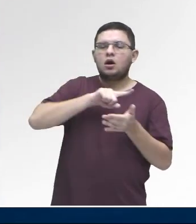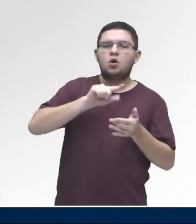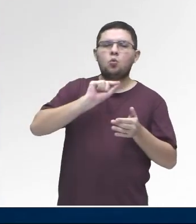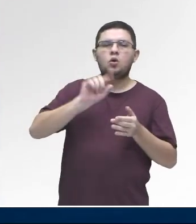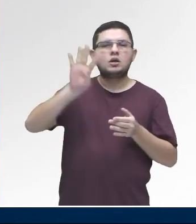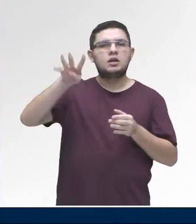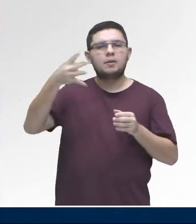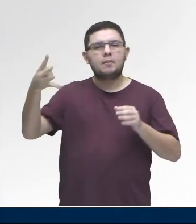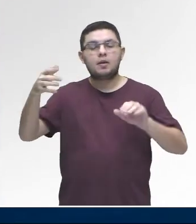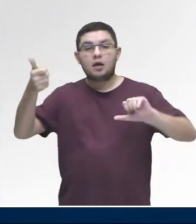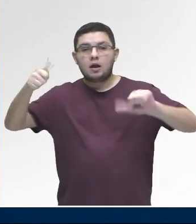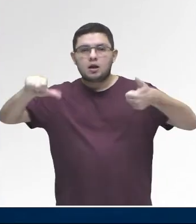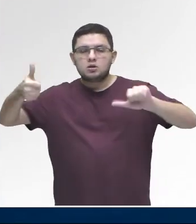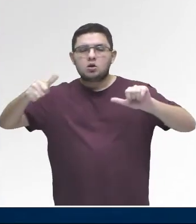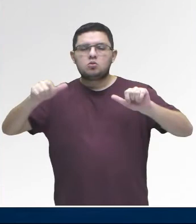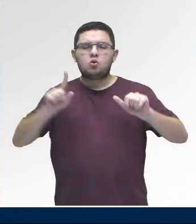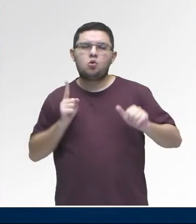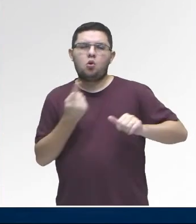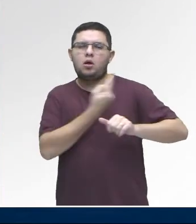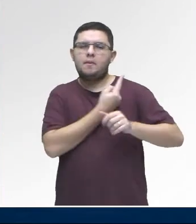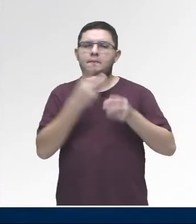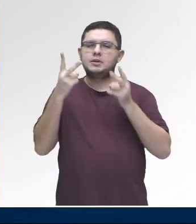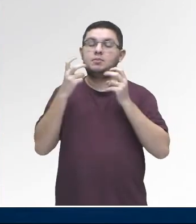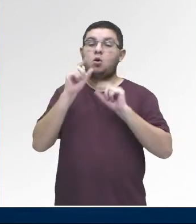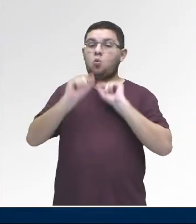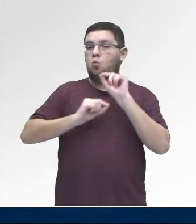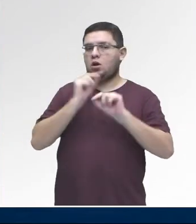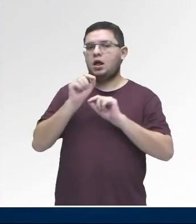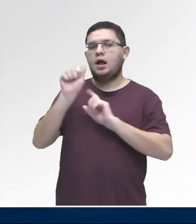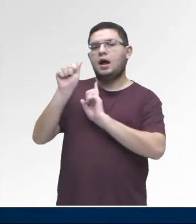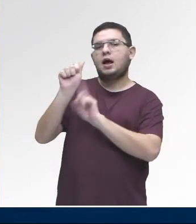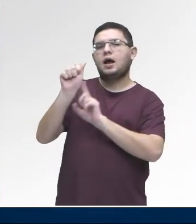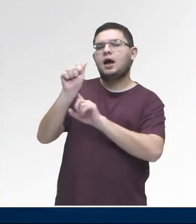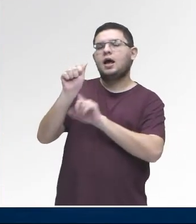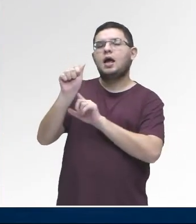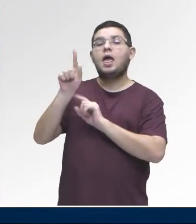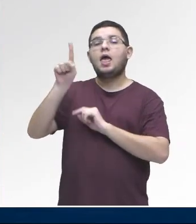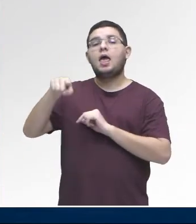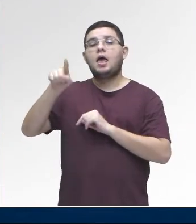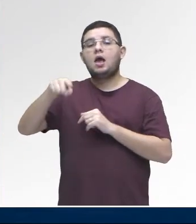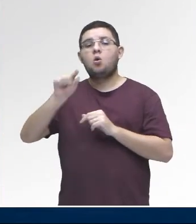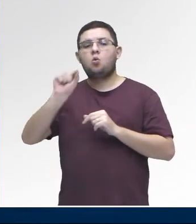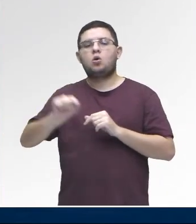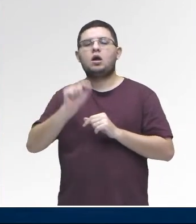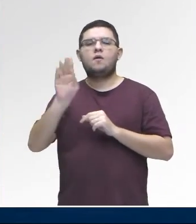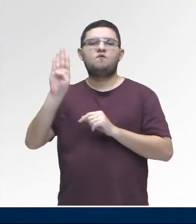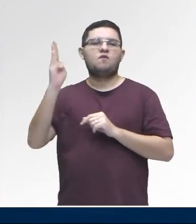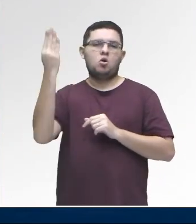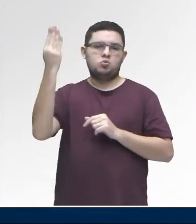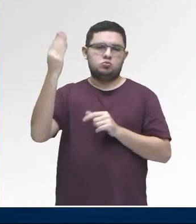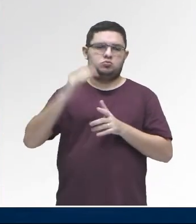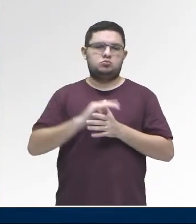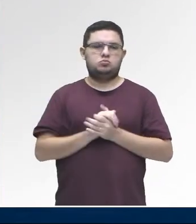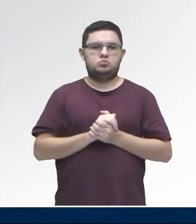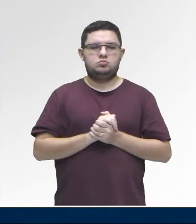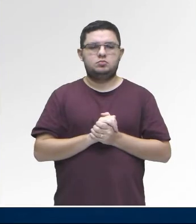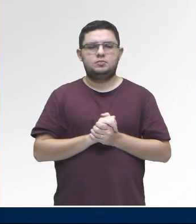vai perceber que essa alternativa, ela é falsa.